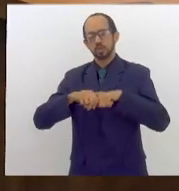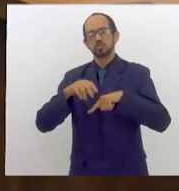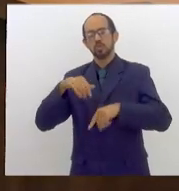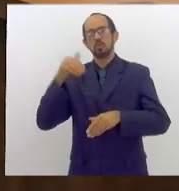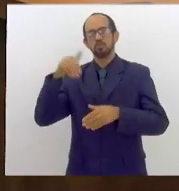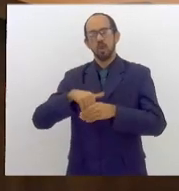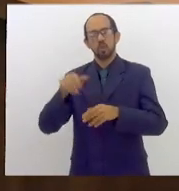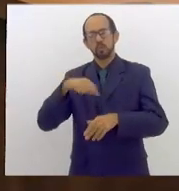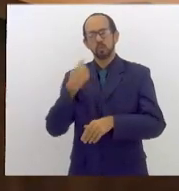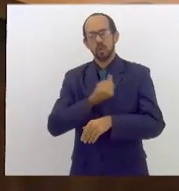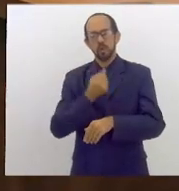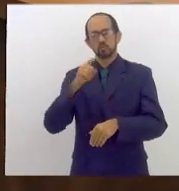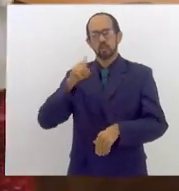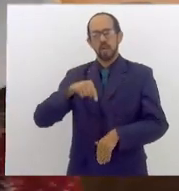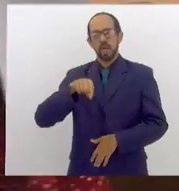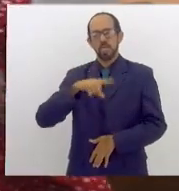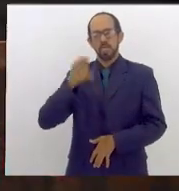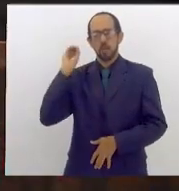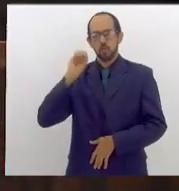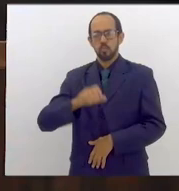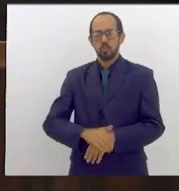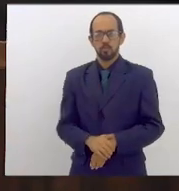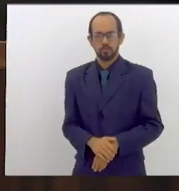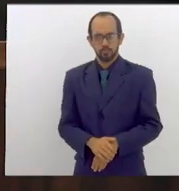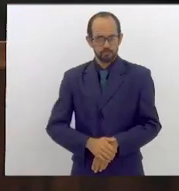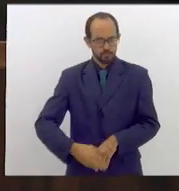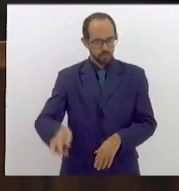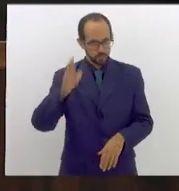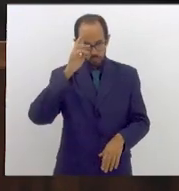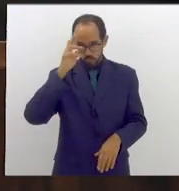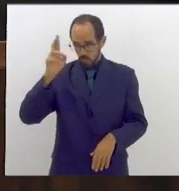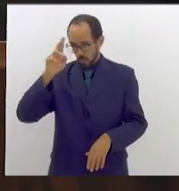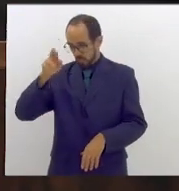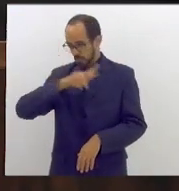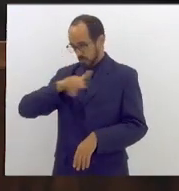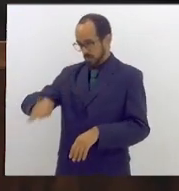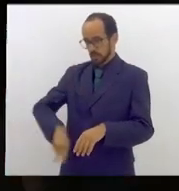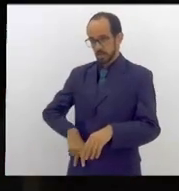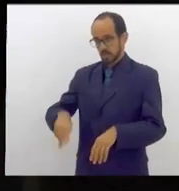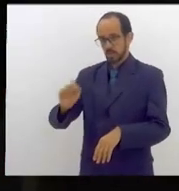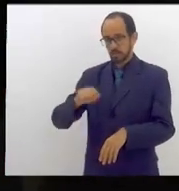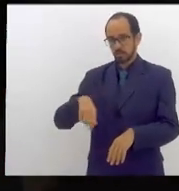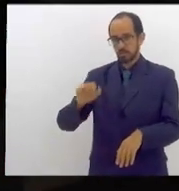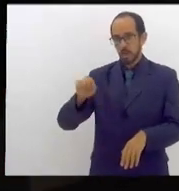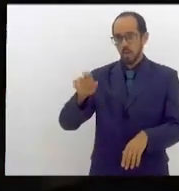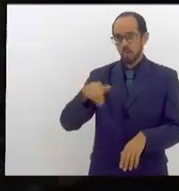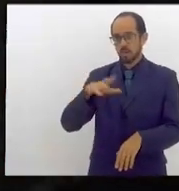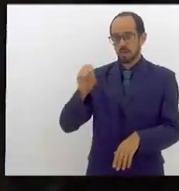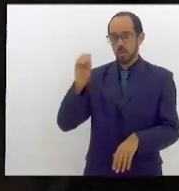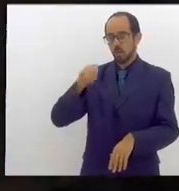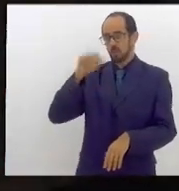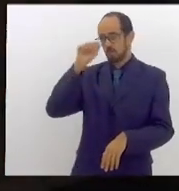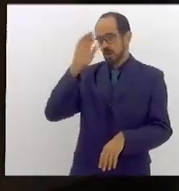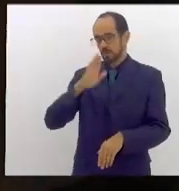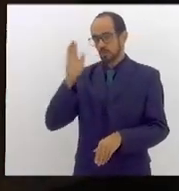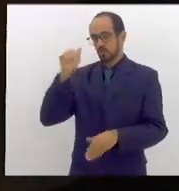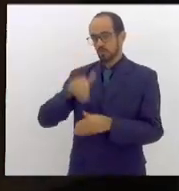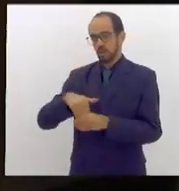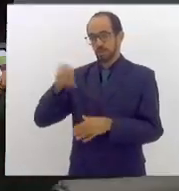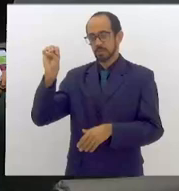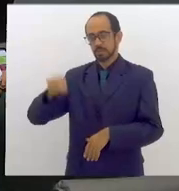PSOL é não senhor presidente para encaminhar pelo União Brasil nem o Brasil encaminha voto sim